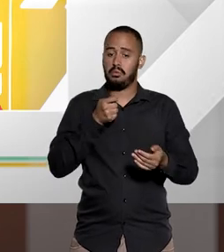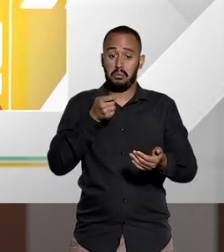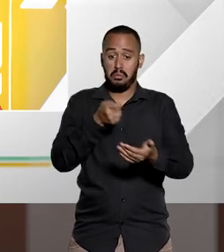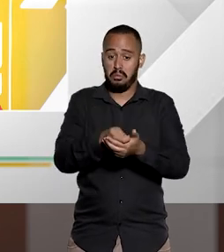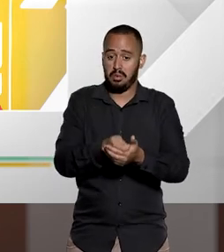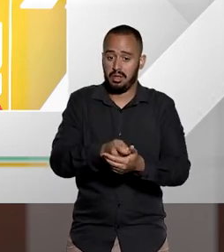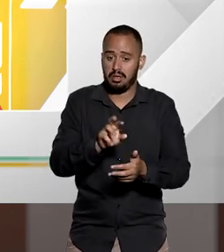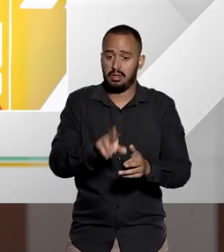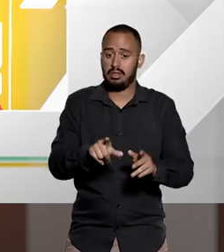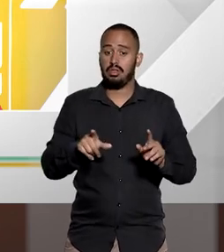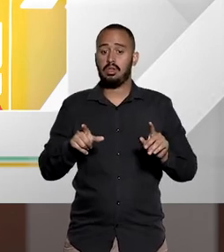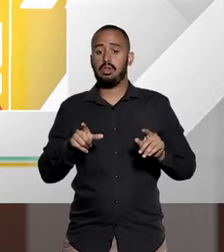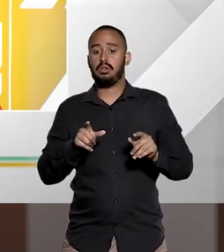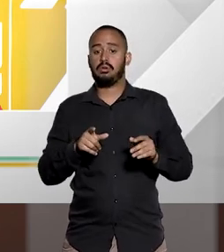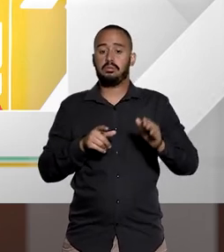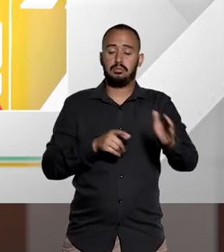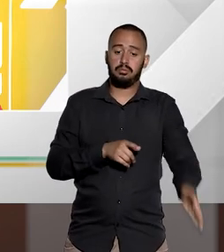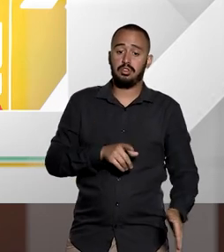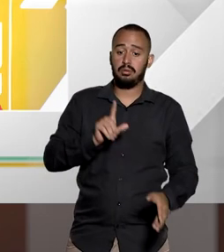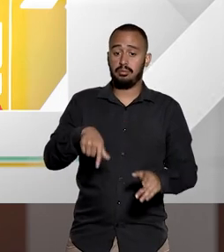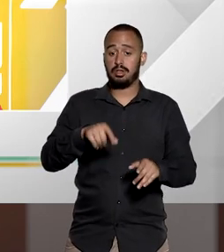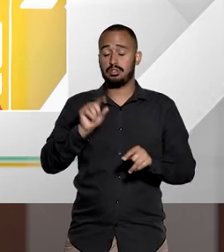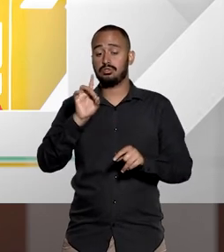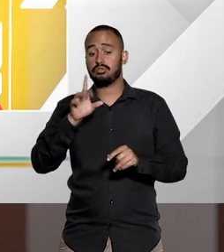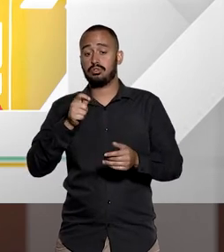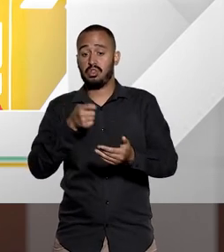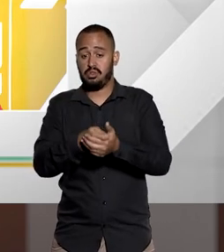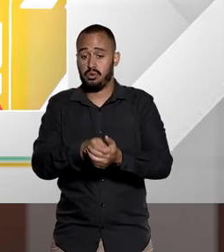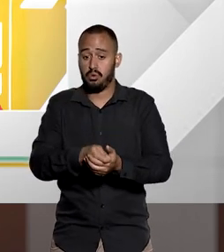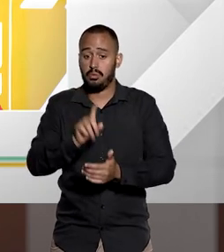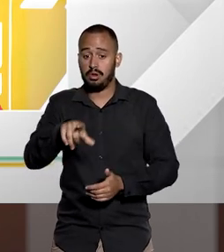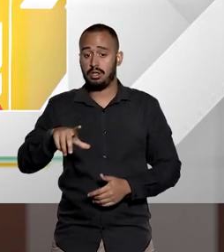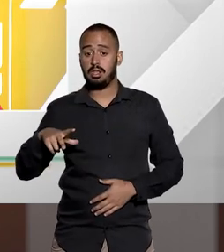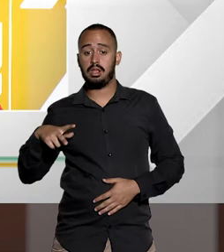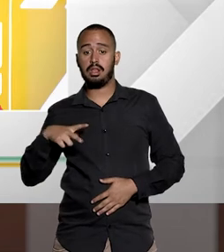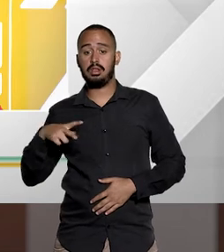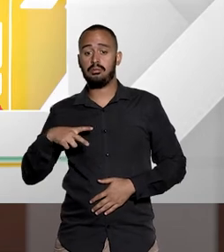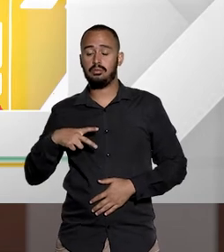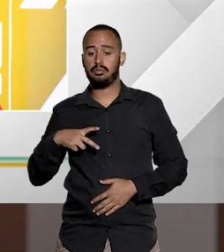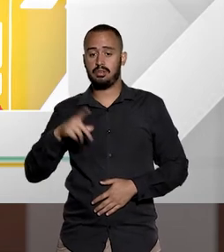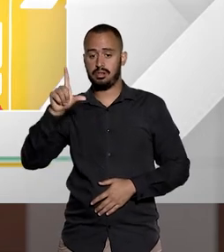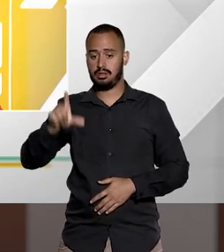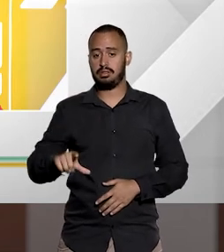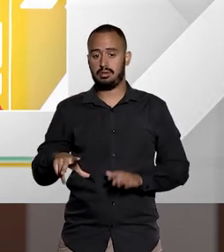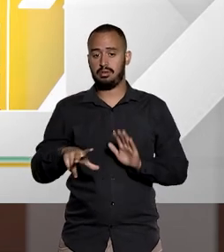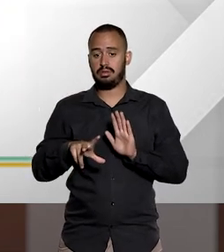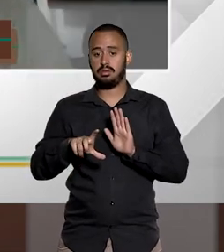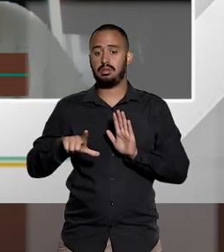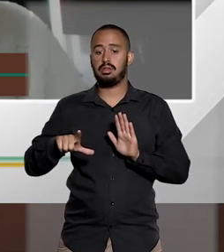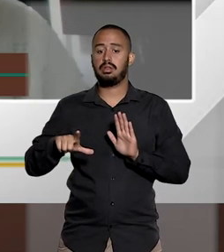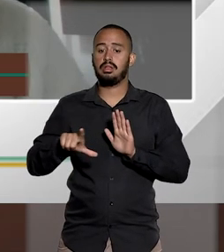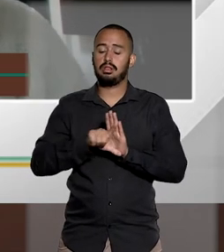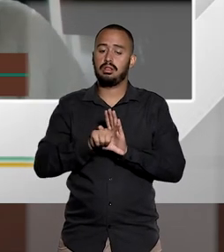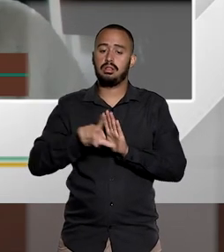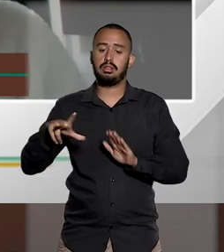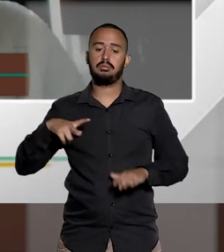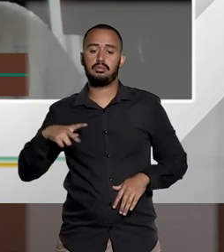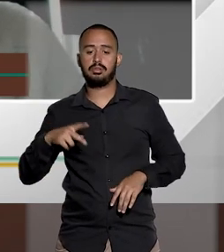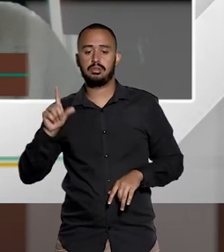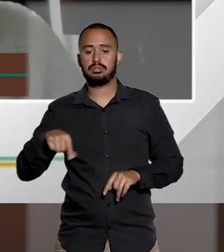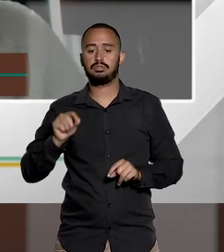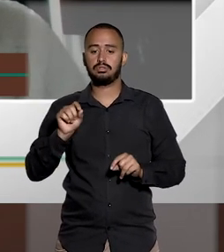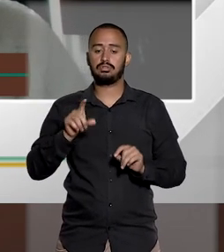subsidiariamente, se aplica o direito privado, mas o direito privado também se aplica subsidiariamente à Lei Geral